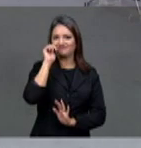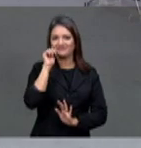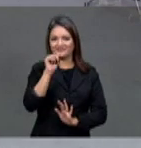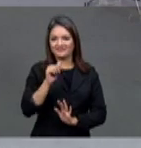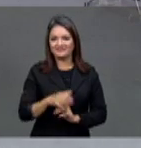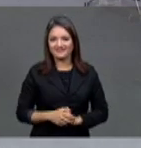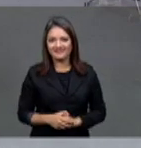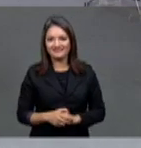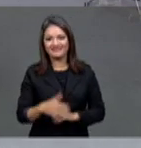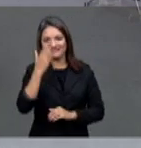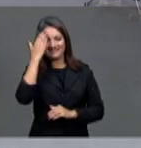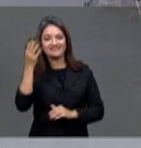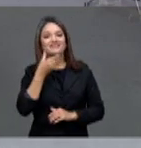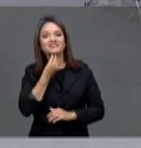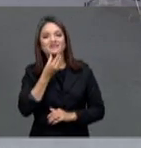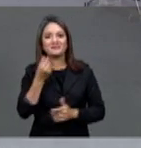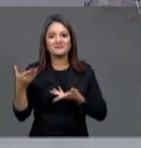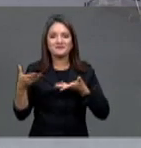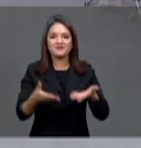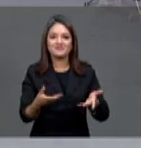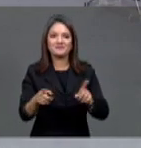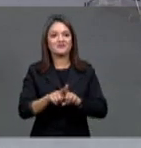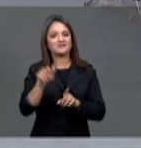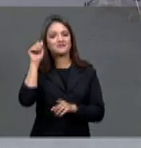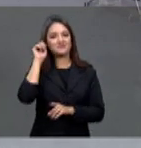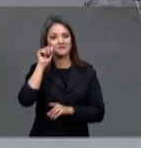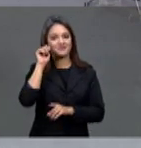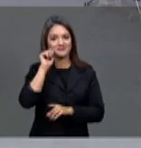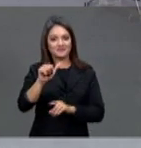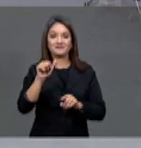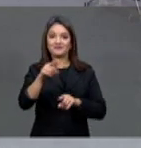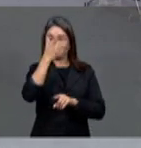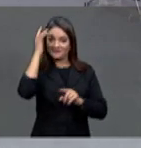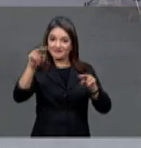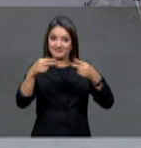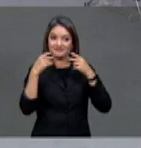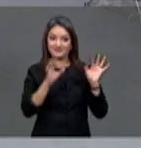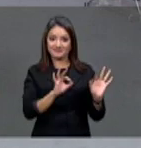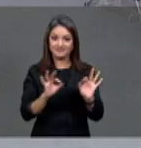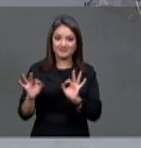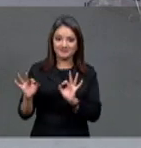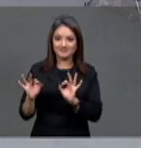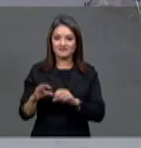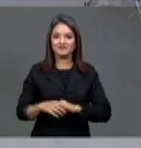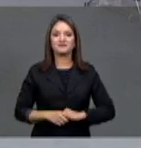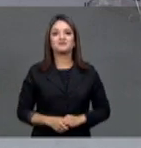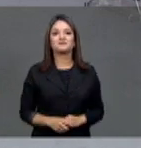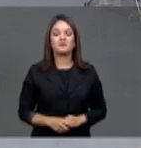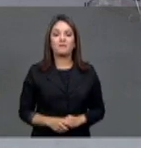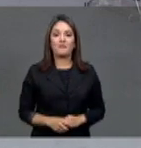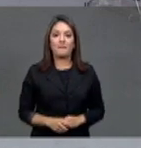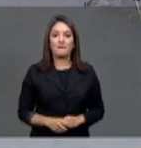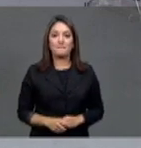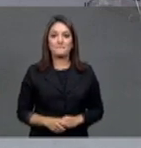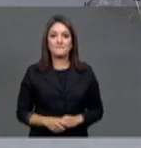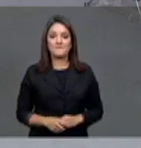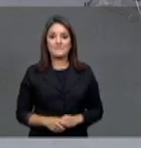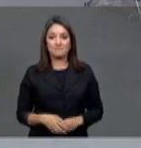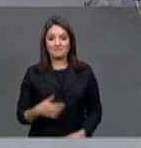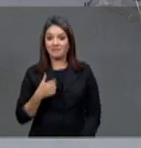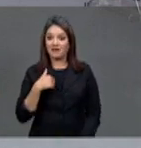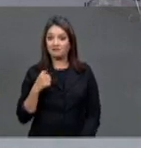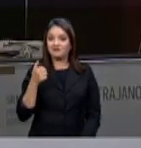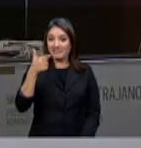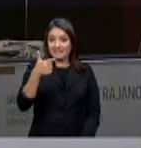e os homens aqui presentes mulheres também e que está nos assistindo primeiro assim a segunda vez que eu